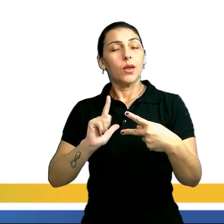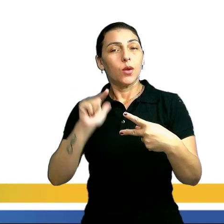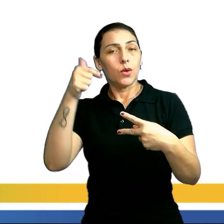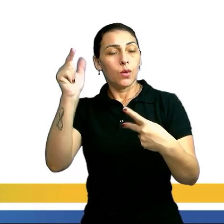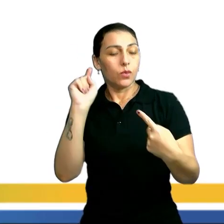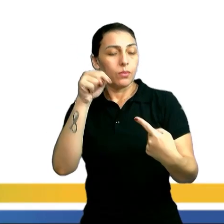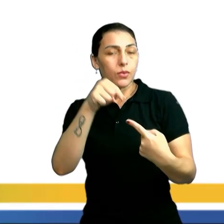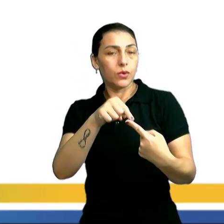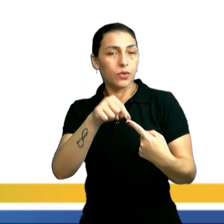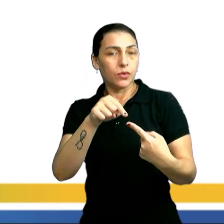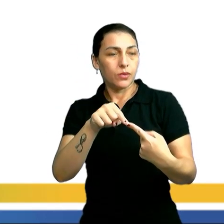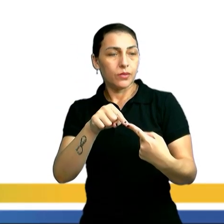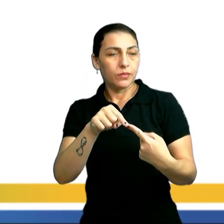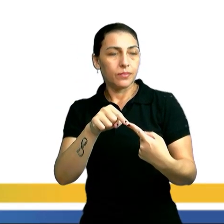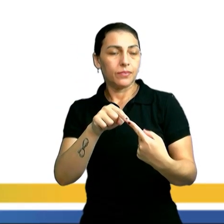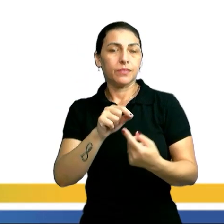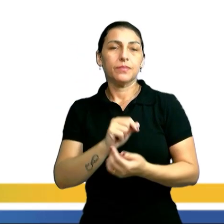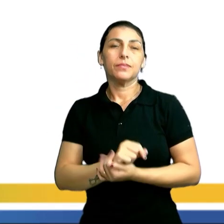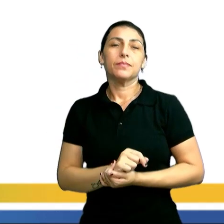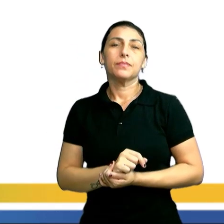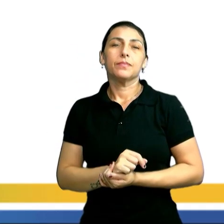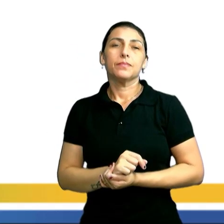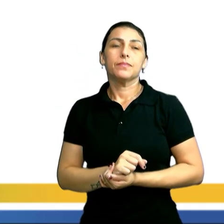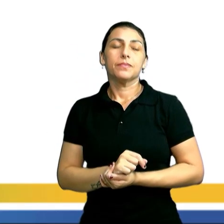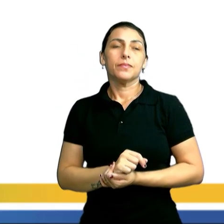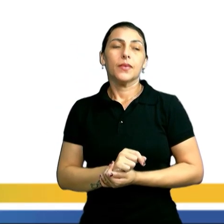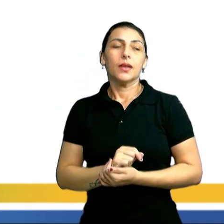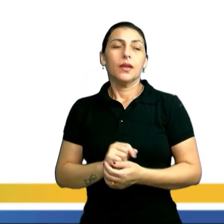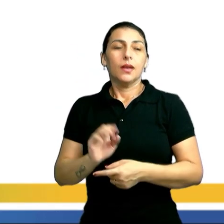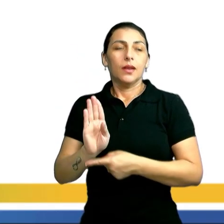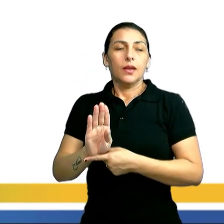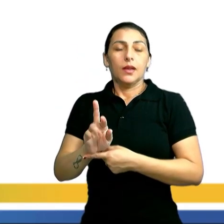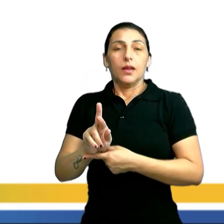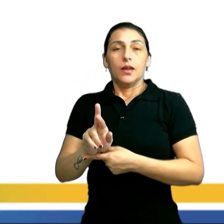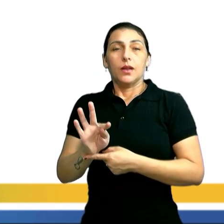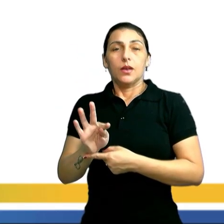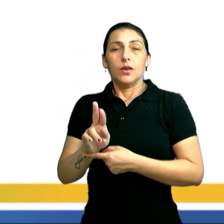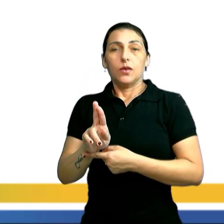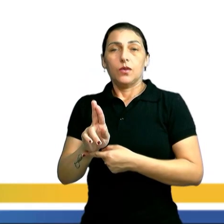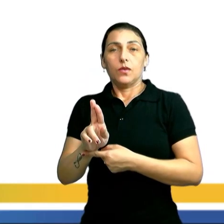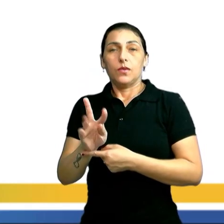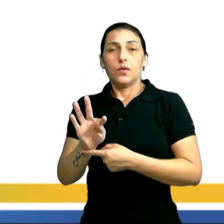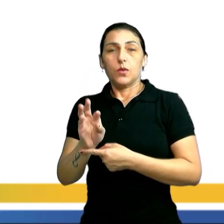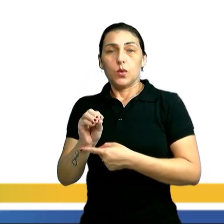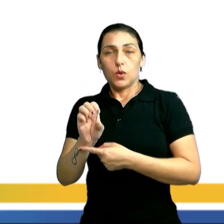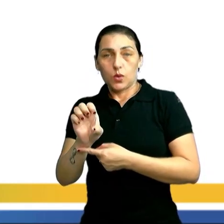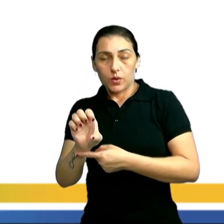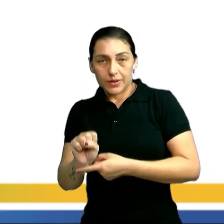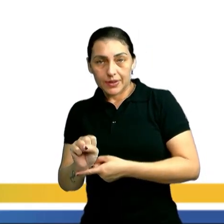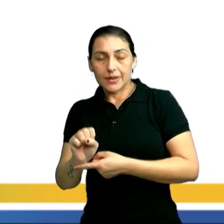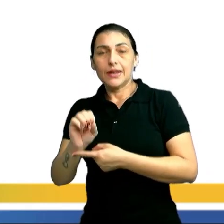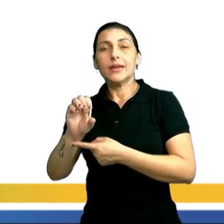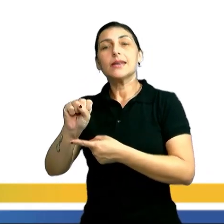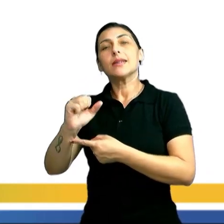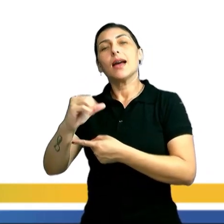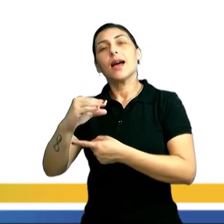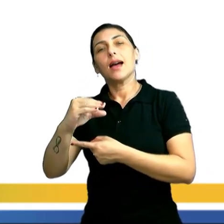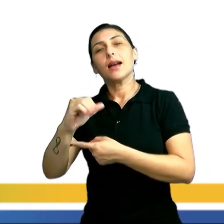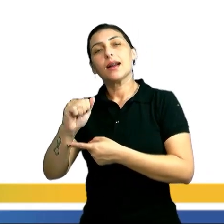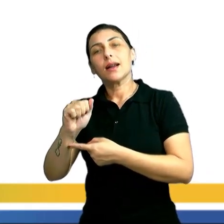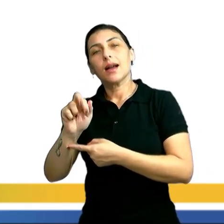funções, proteínas, funções bem diferentes. Frutose e sacarose? Frutose e sacarose são